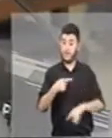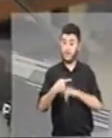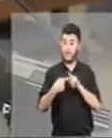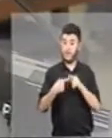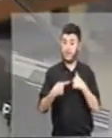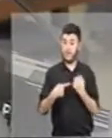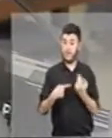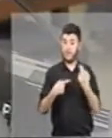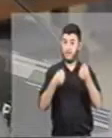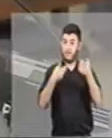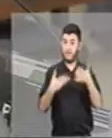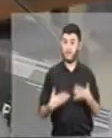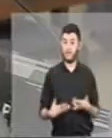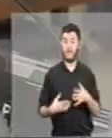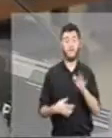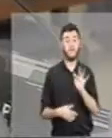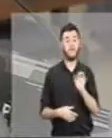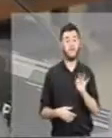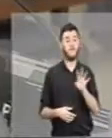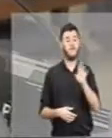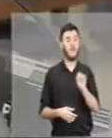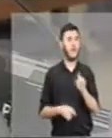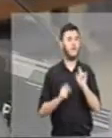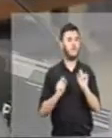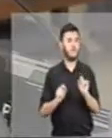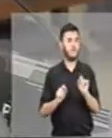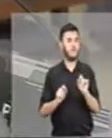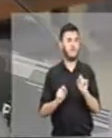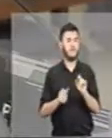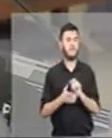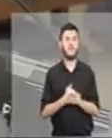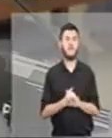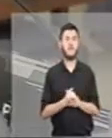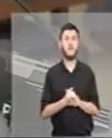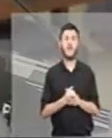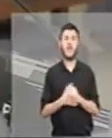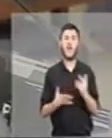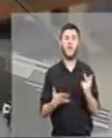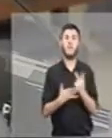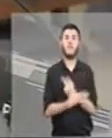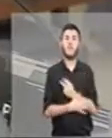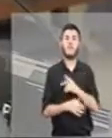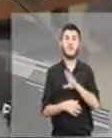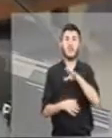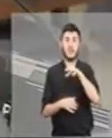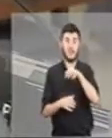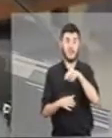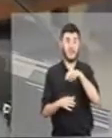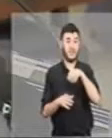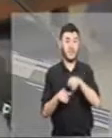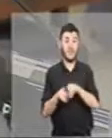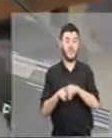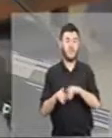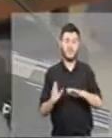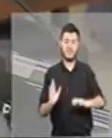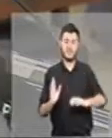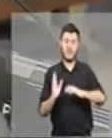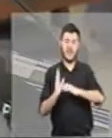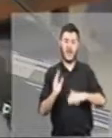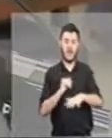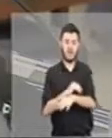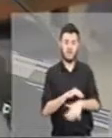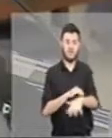fato de as diligências se realizarem em dependências do Senado não atrai